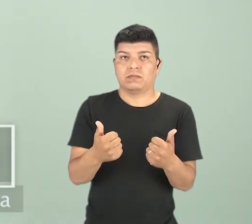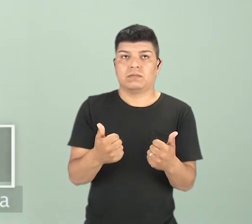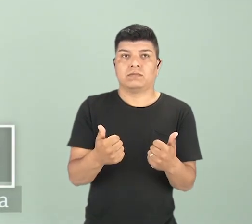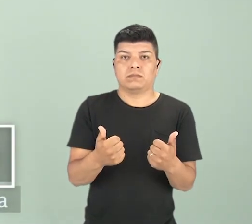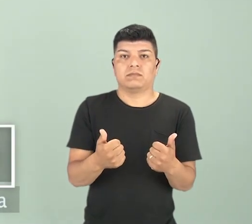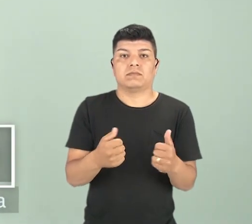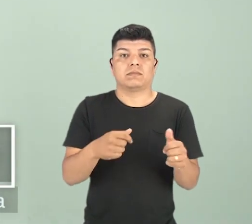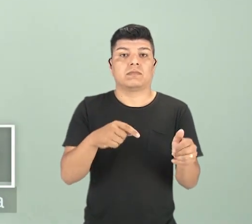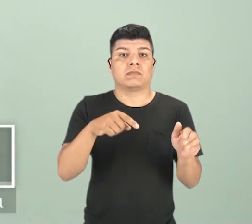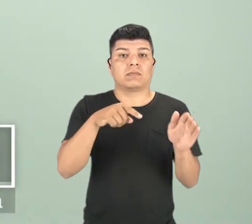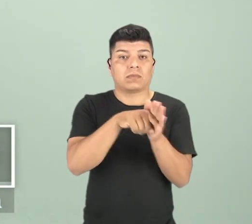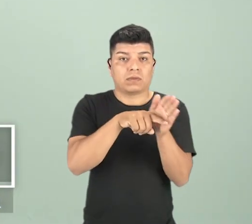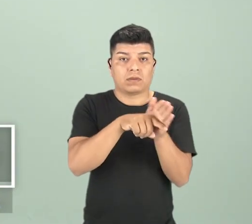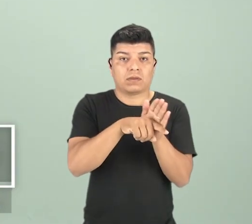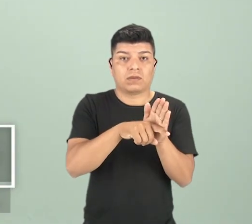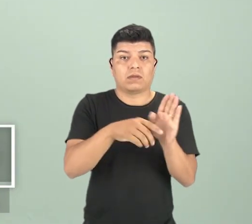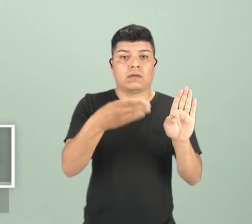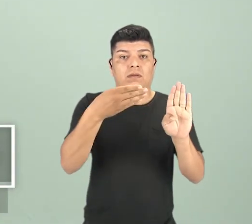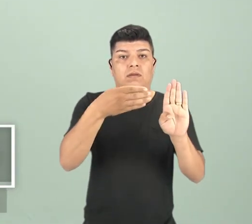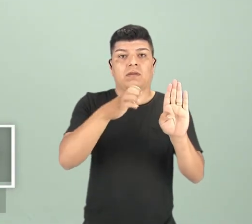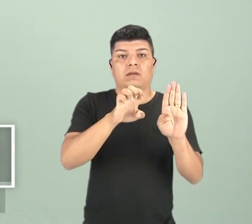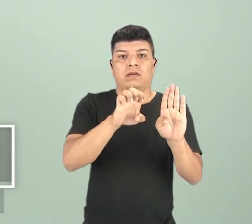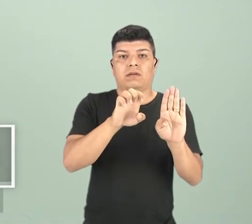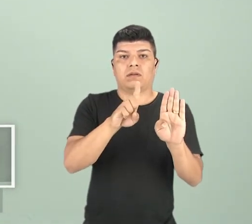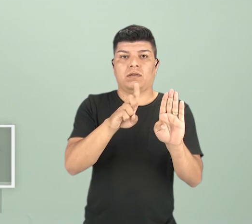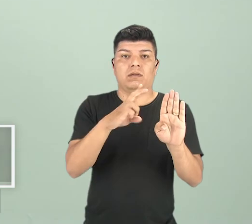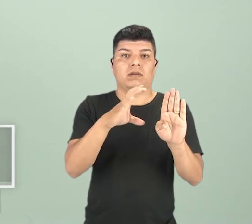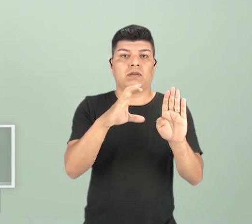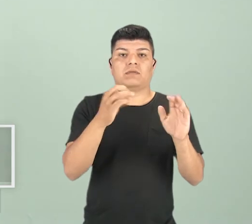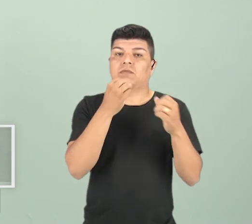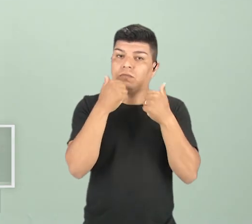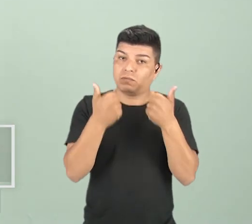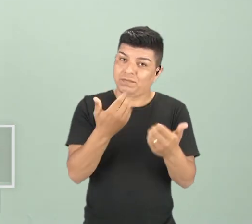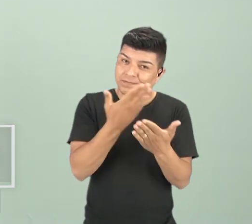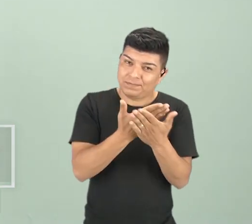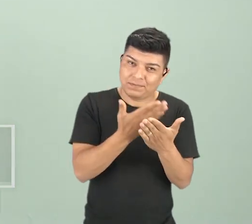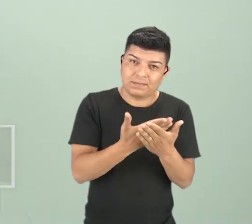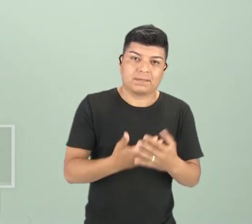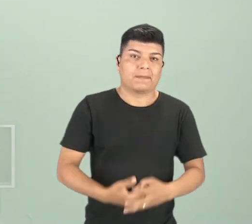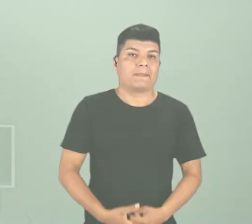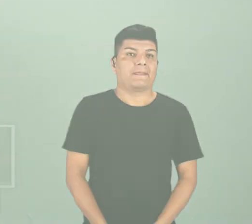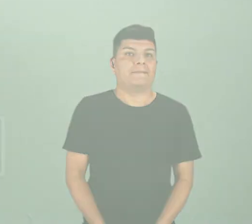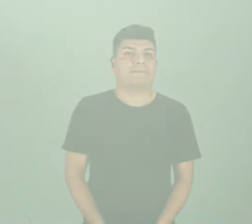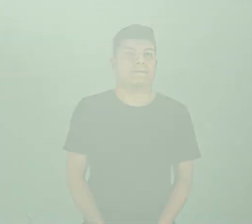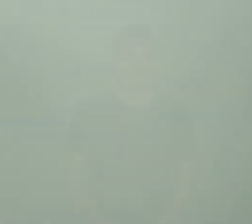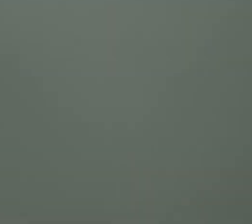beleza, acessem, como eu disse, a nossa plataforma EduqueAC, fiquem bem e estudem.